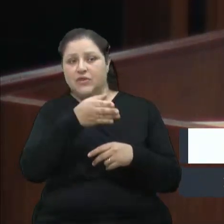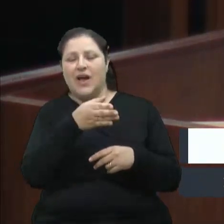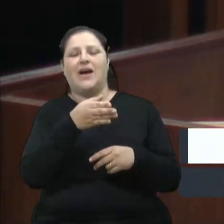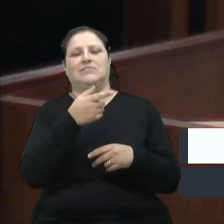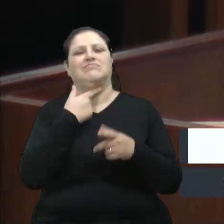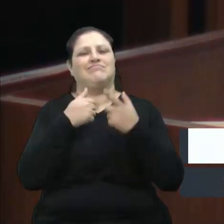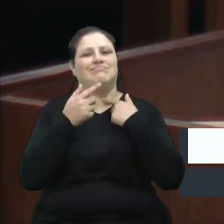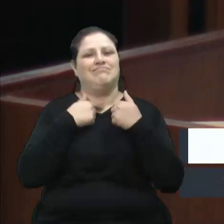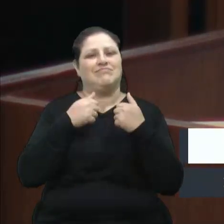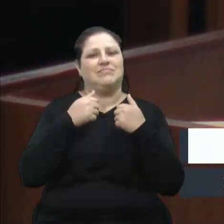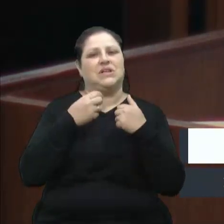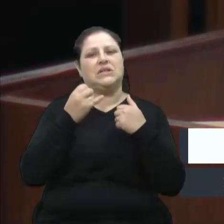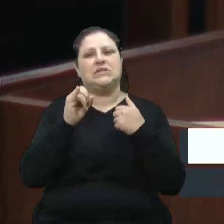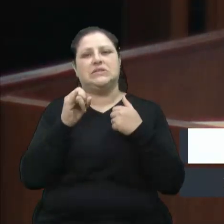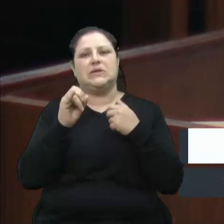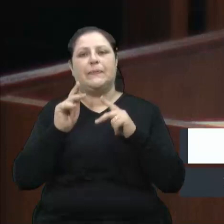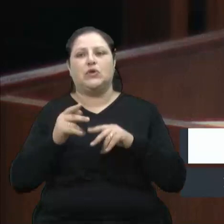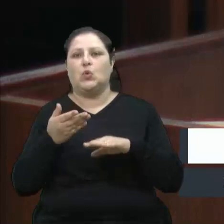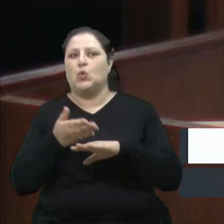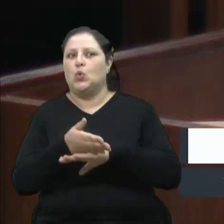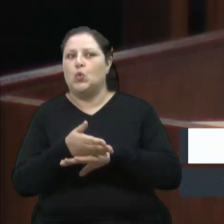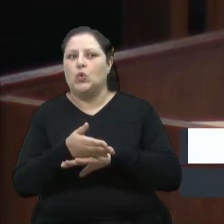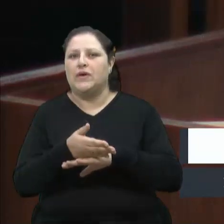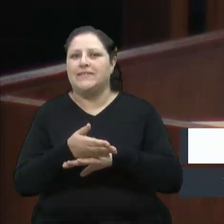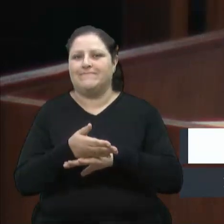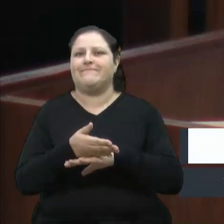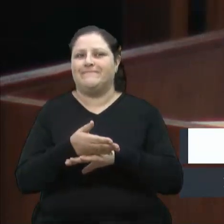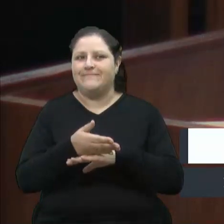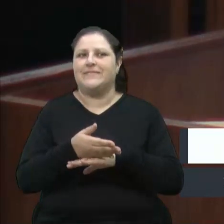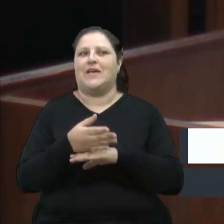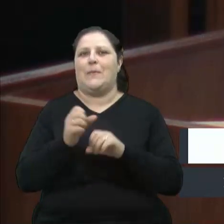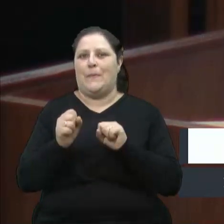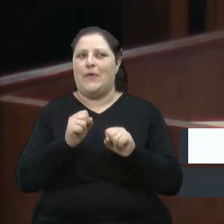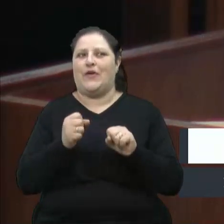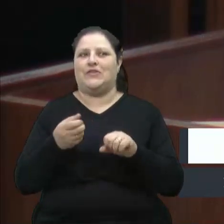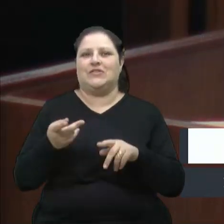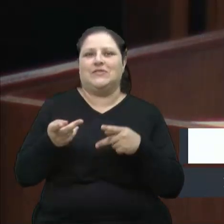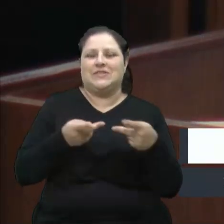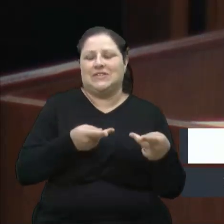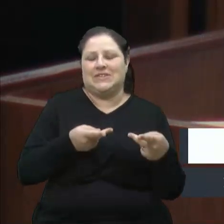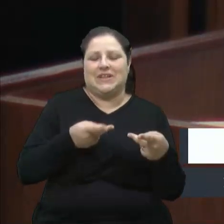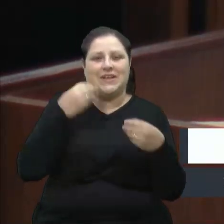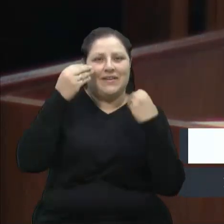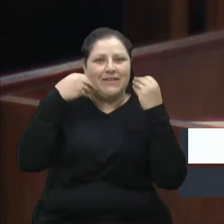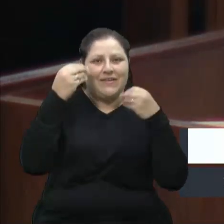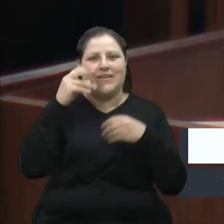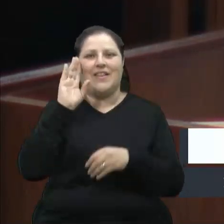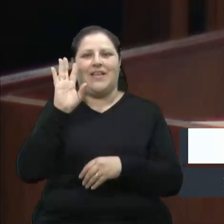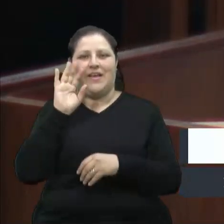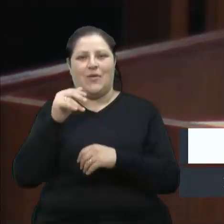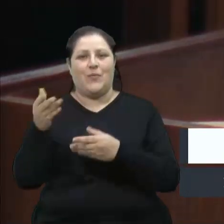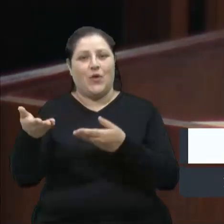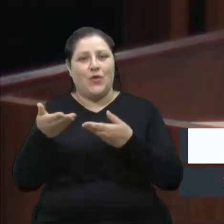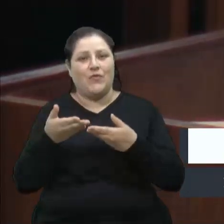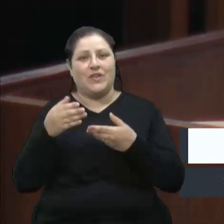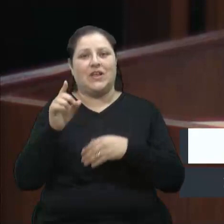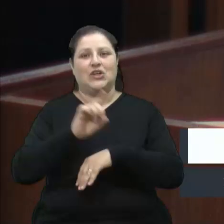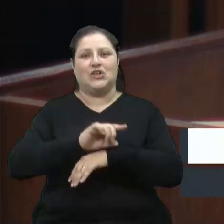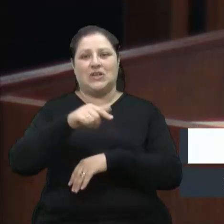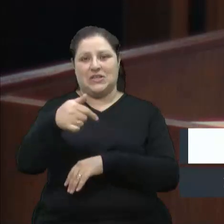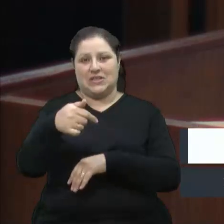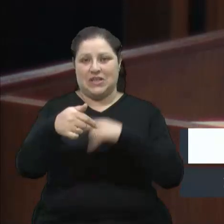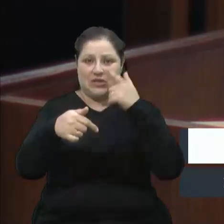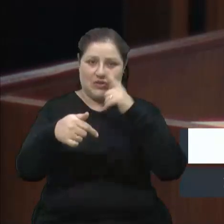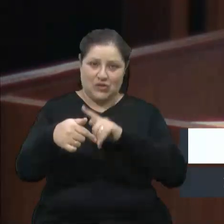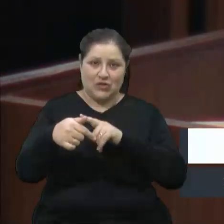gostou, e quem não foi, não sabe o que está perdendo. Então, eu convido vocês para o dia 7, de novo, vocês